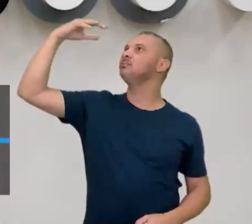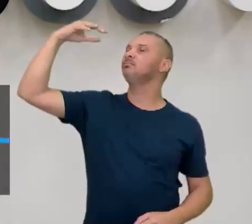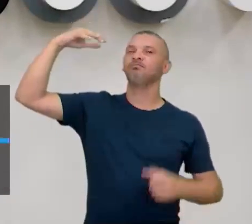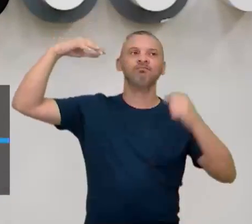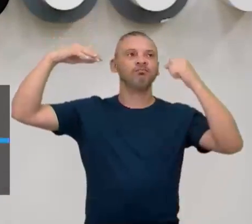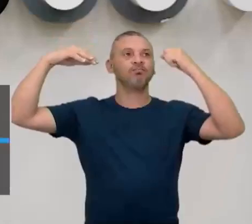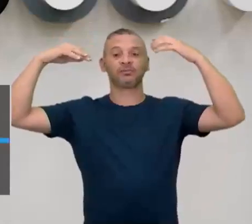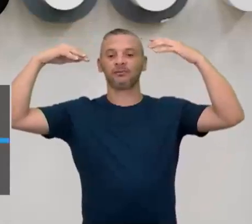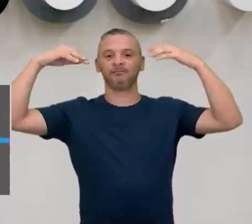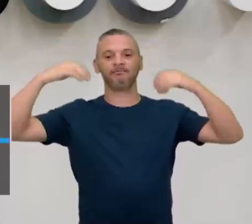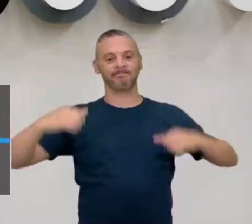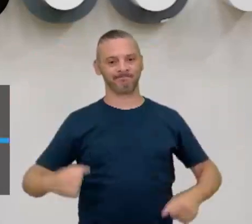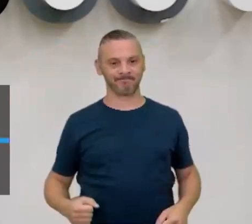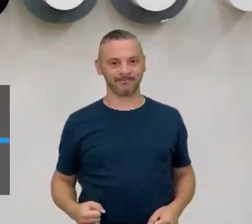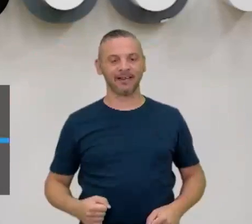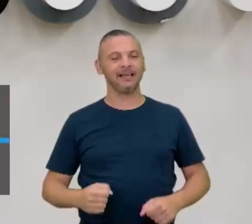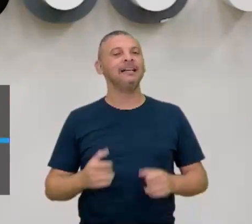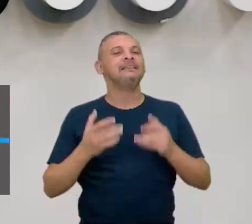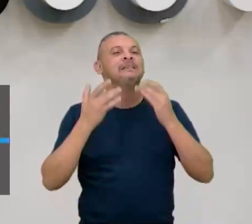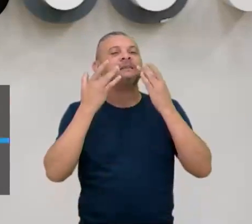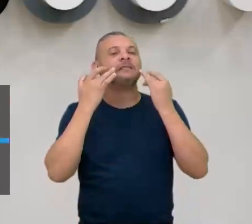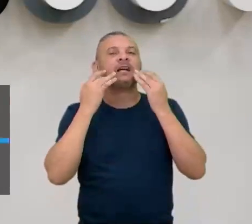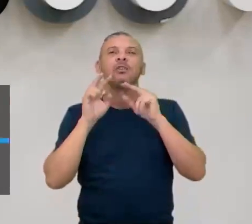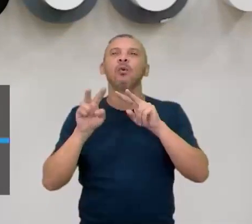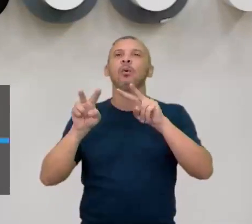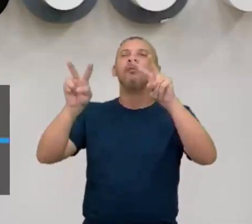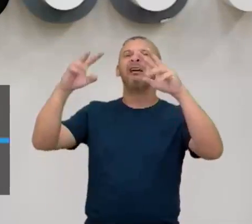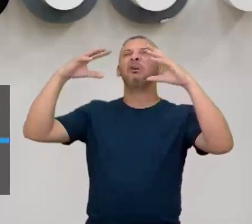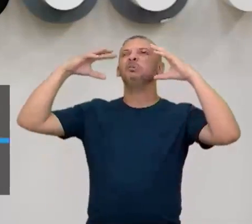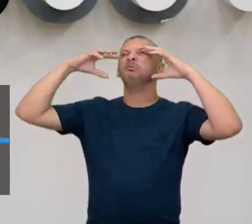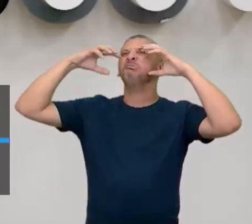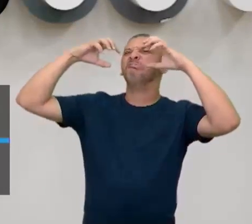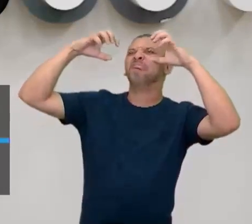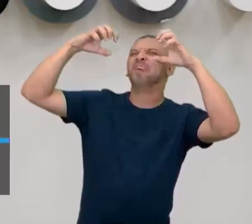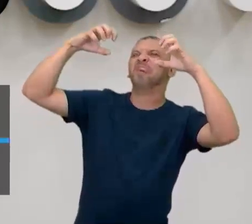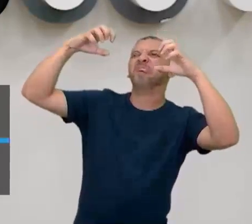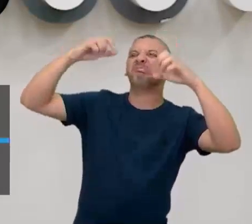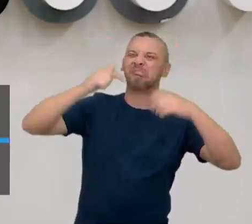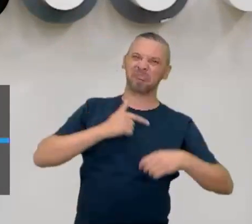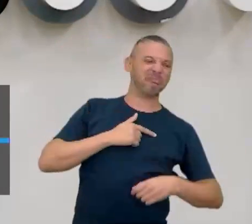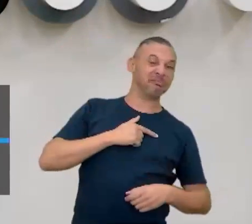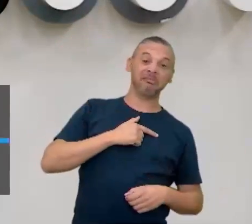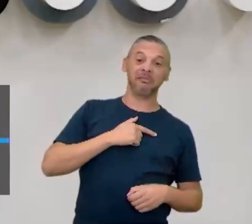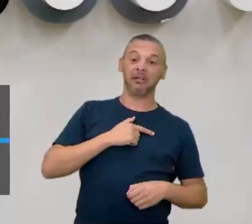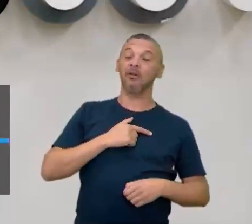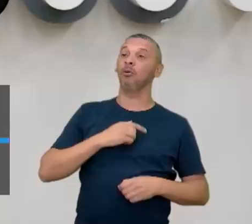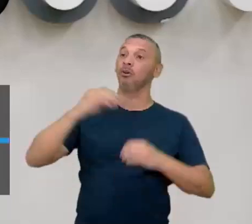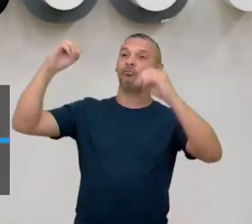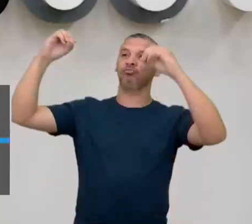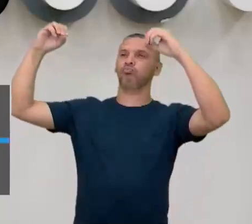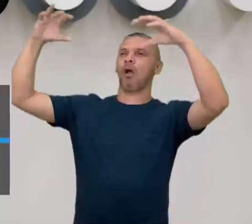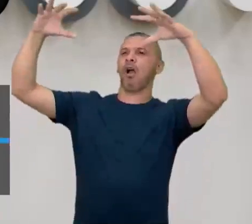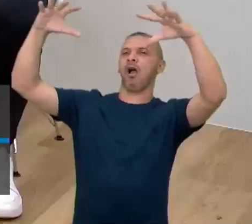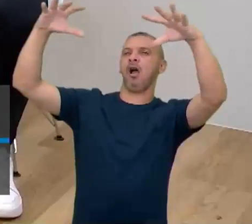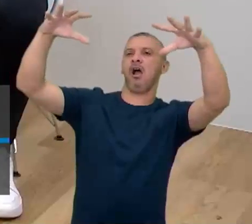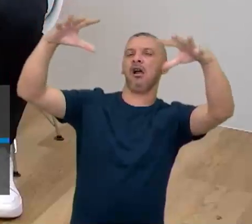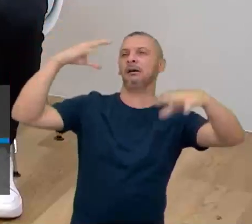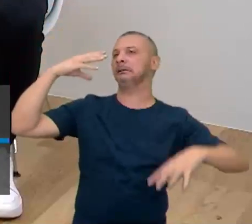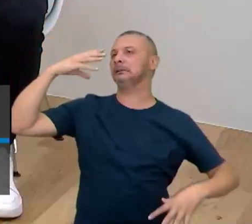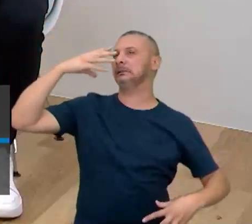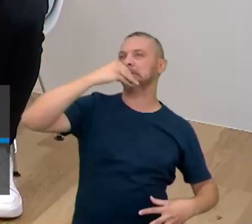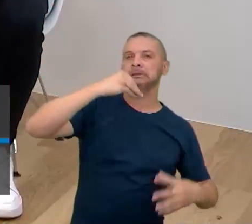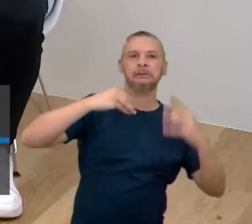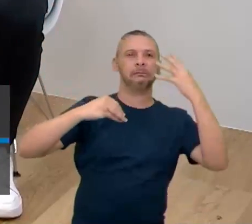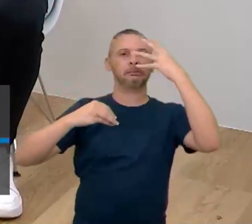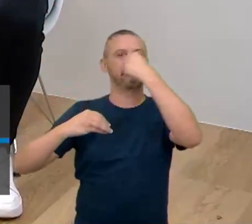Nossa, uma peça com um bom iluminador é muito bacana. O que o iluminador faz? Ele vai trazer a luz à peça. Então olha só, Haja